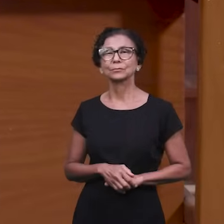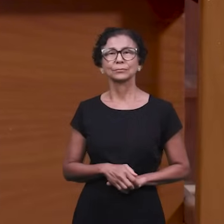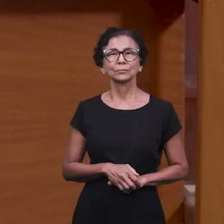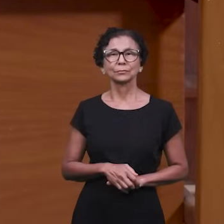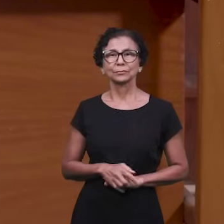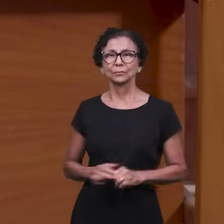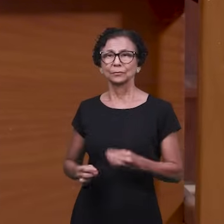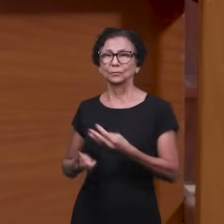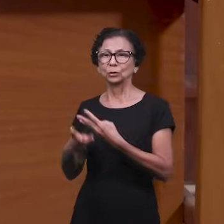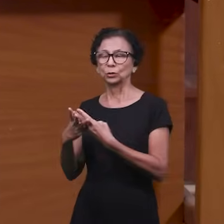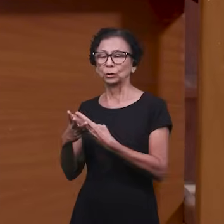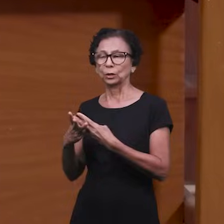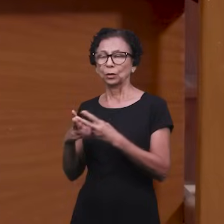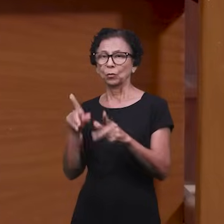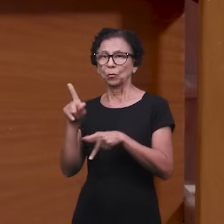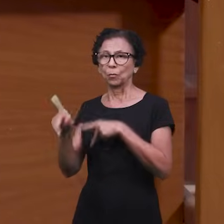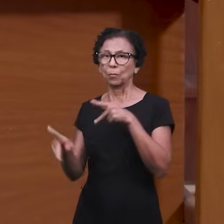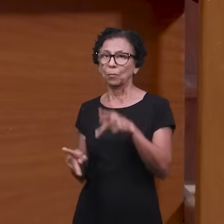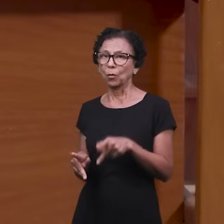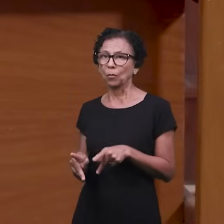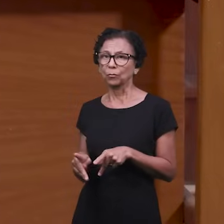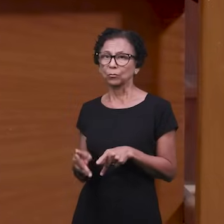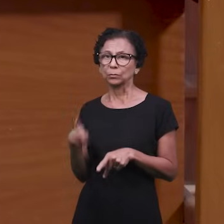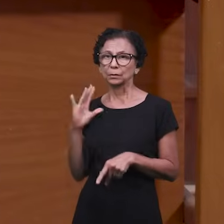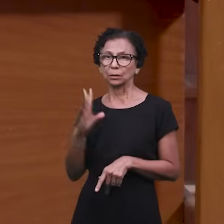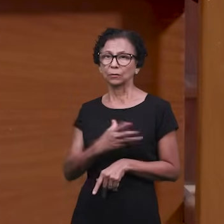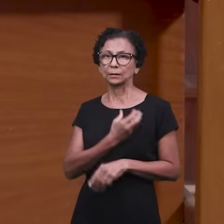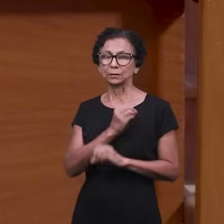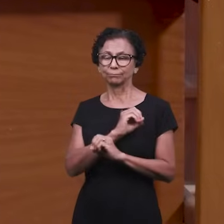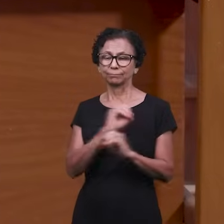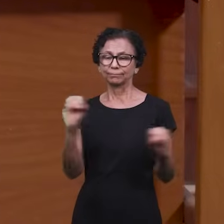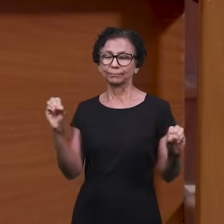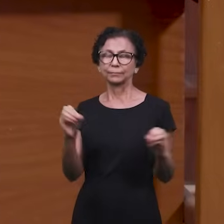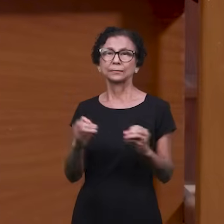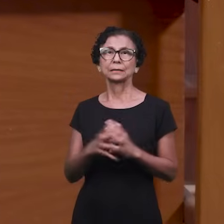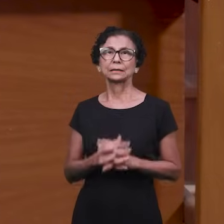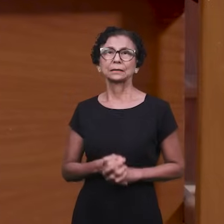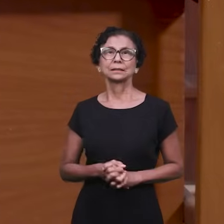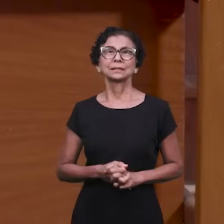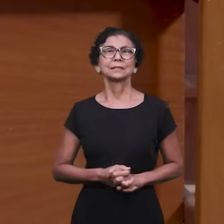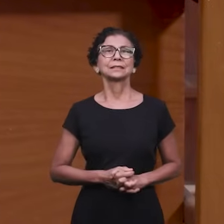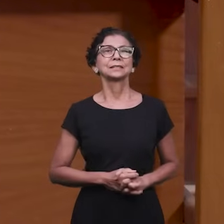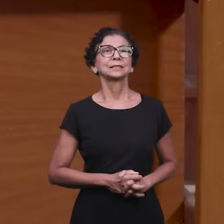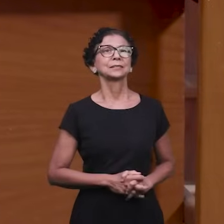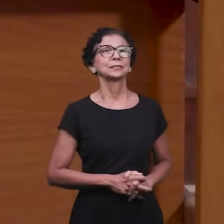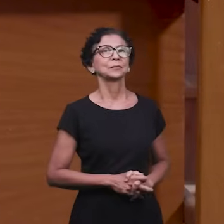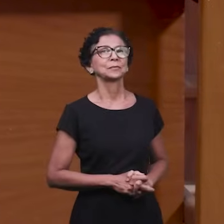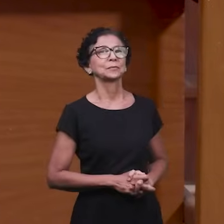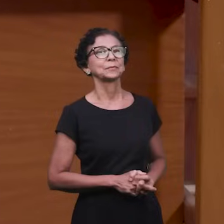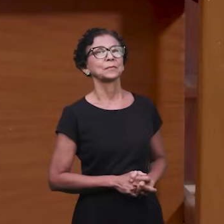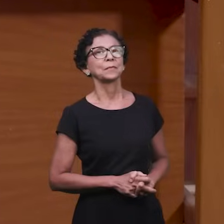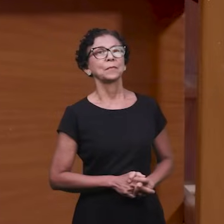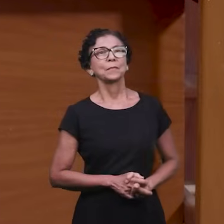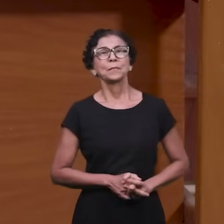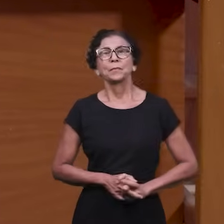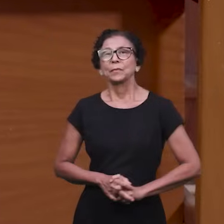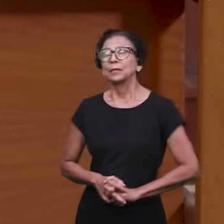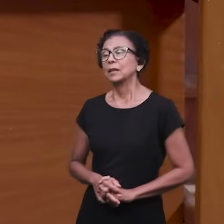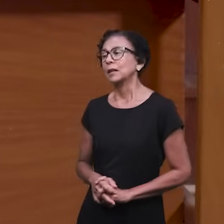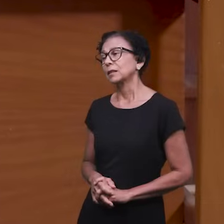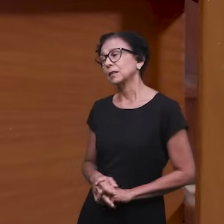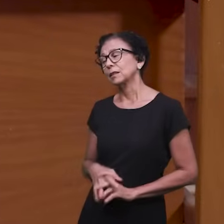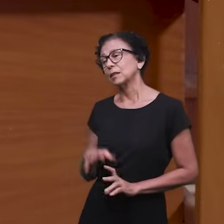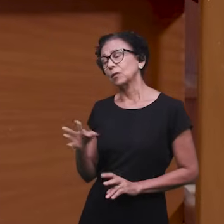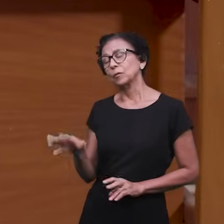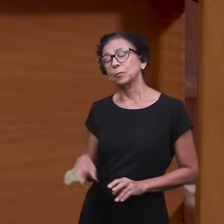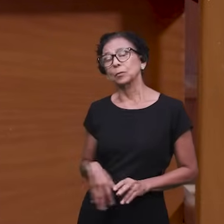vai aguentar o que vai vir sobre ele. Vai ser um negócio tão difícil. Diga aí, Antônio Carlos. Gosta muito de judeus, Antônio Carlos. Não, é porque são dois